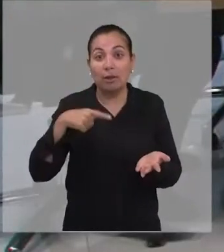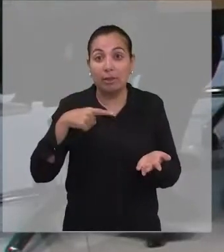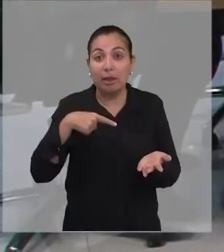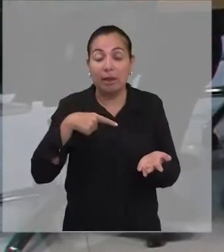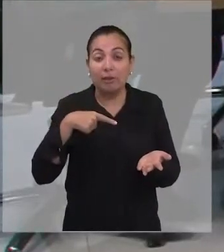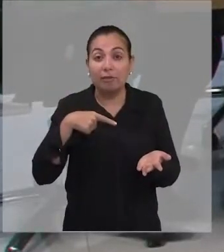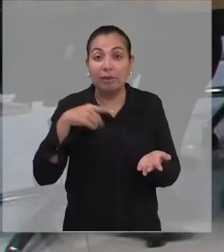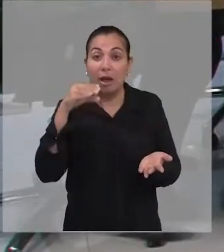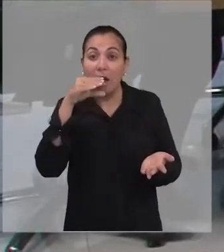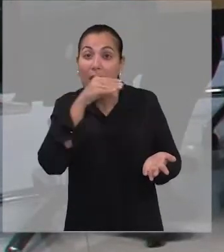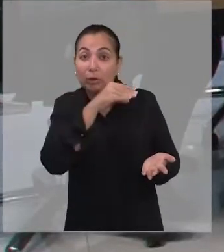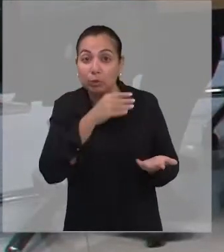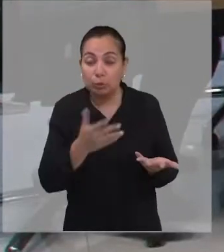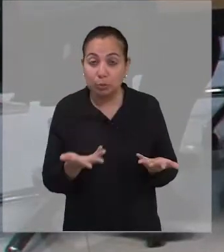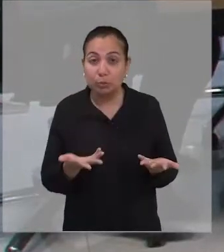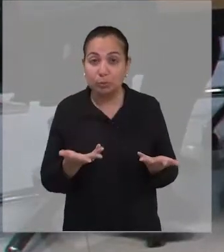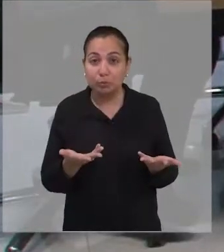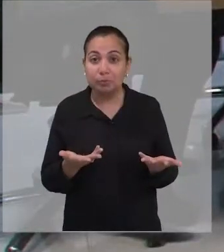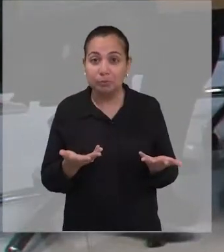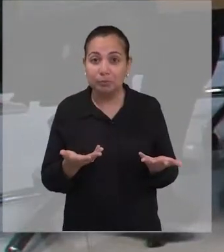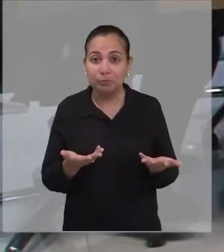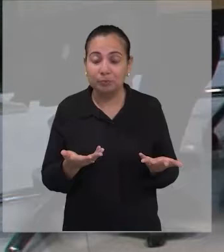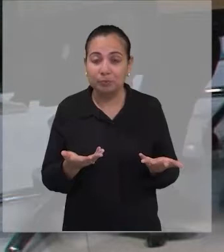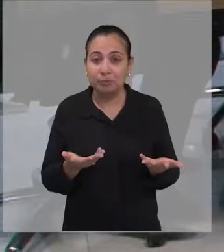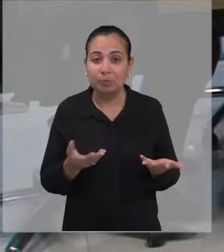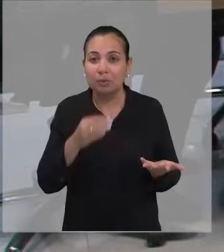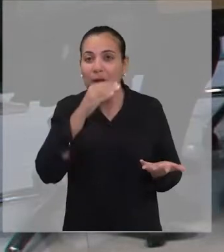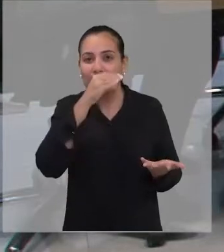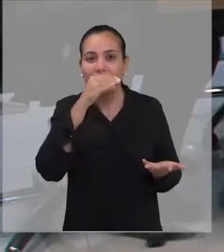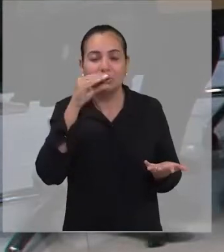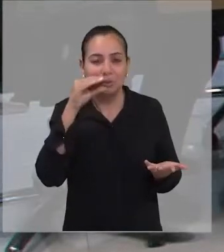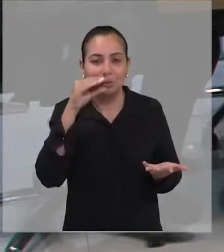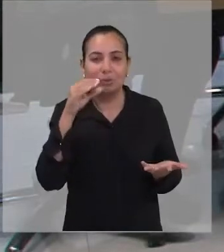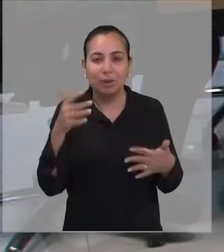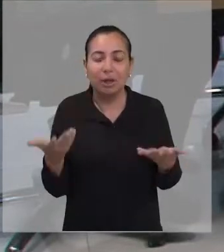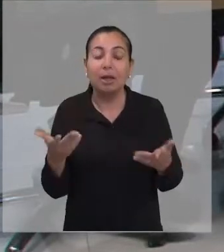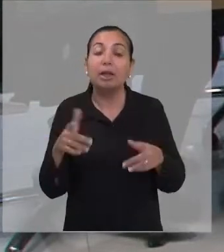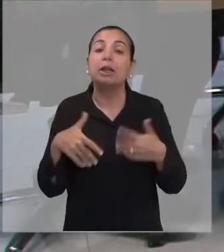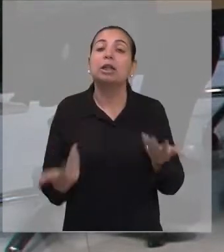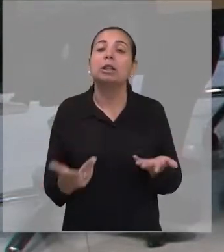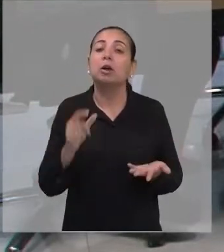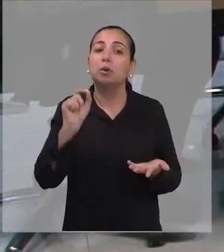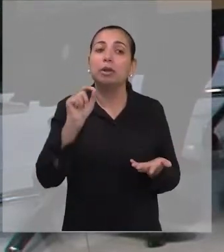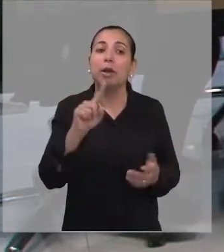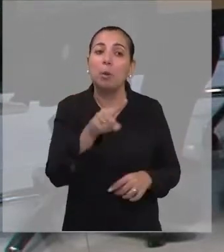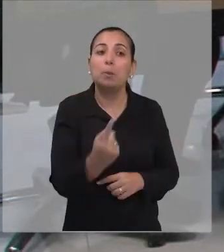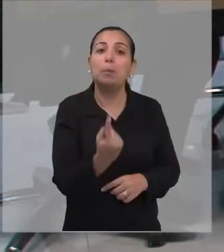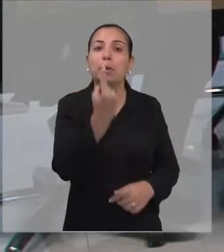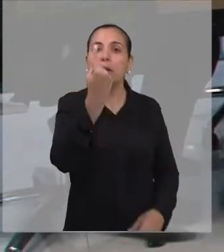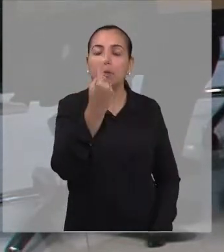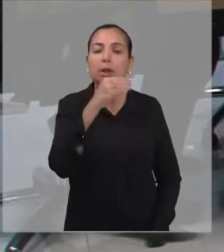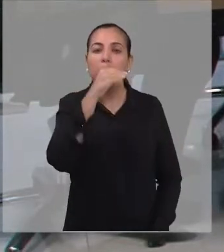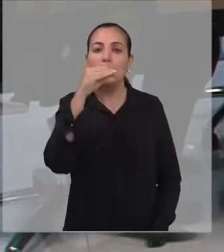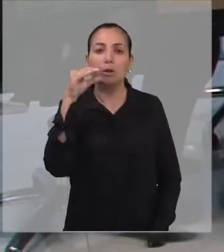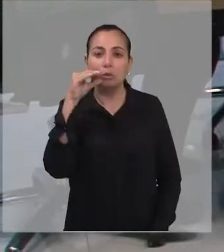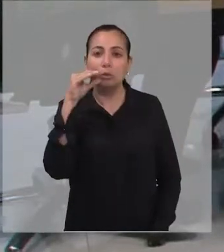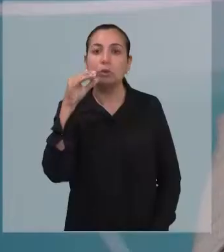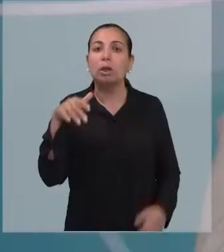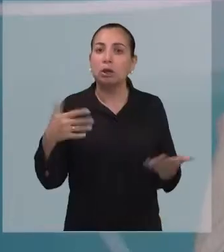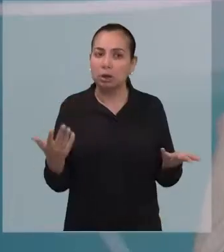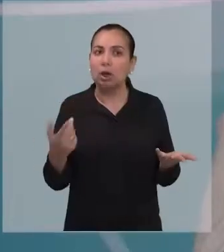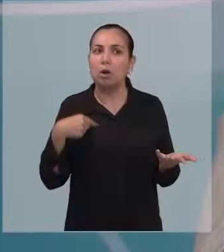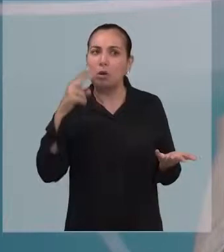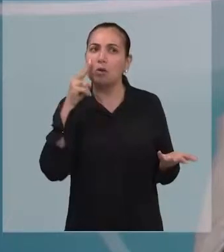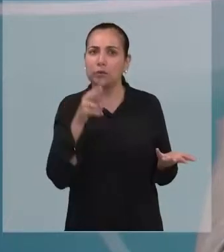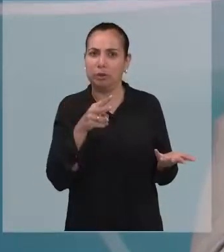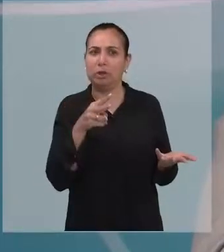né? Eu não acredito que o general Santos Cruz seja o único adulto, mas foi o primeiro adulto realmente demitido. Eu acho muito sério